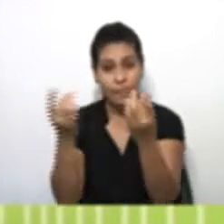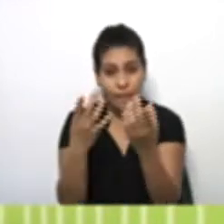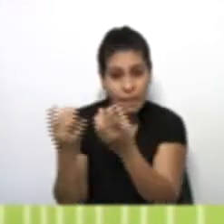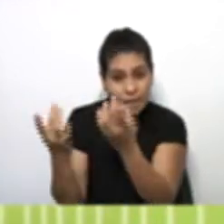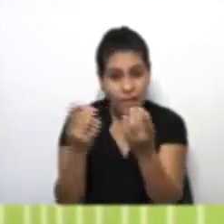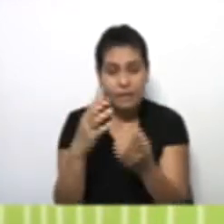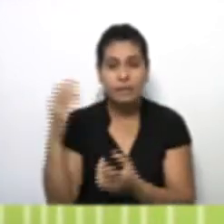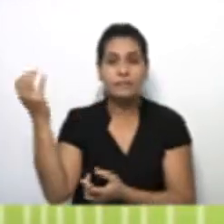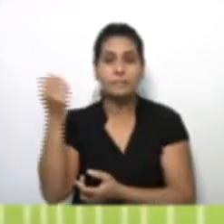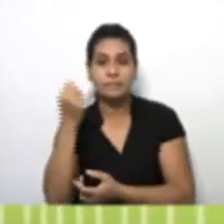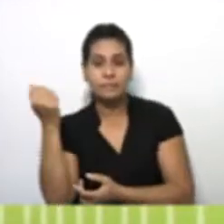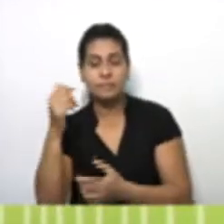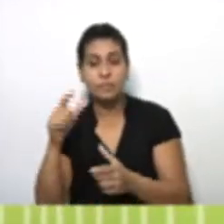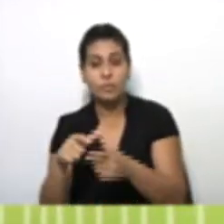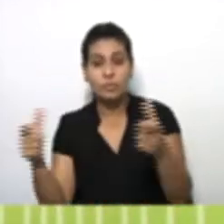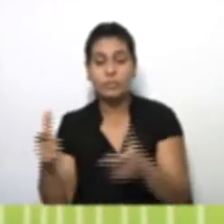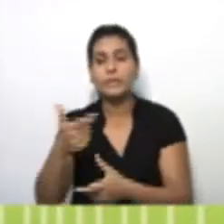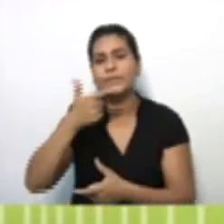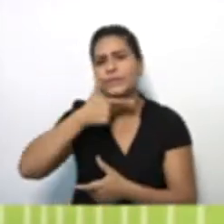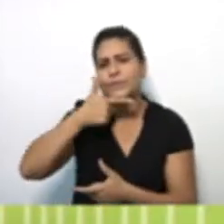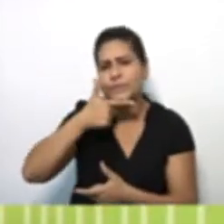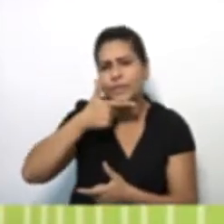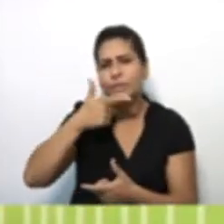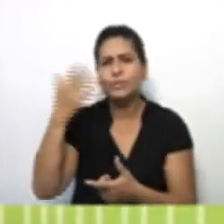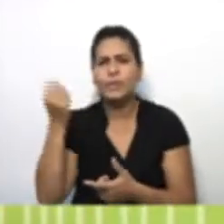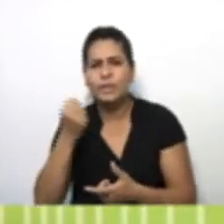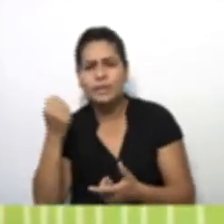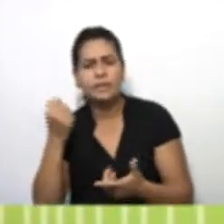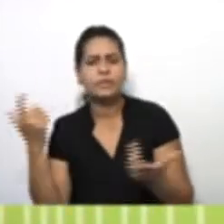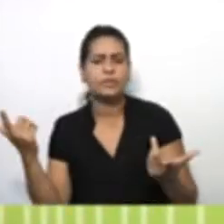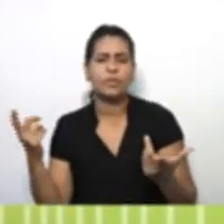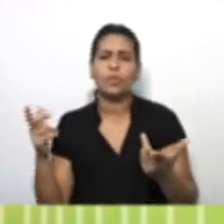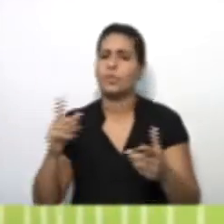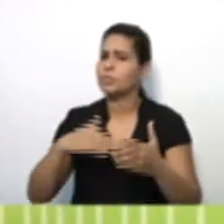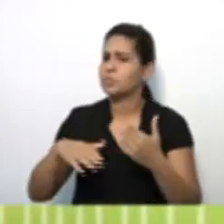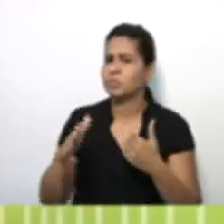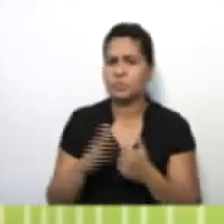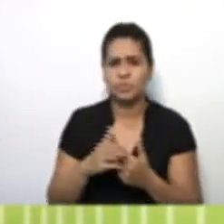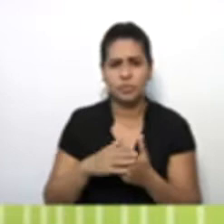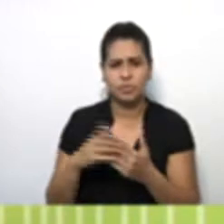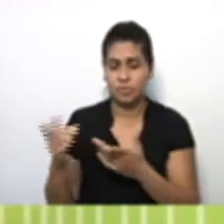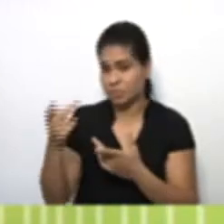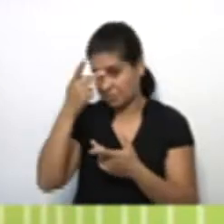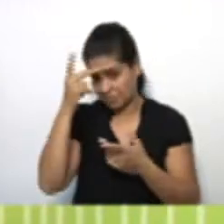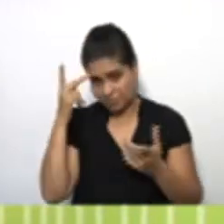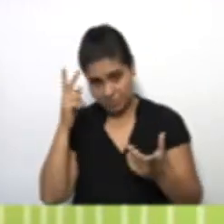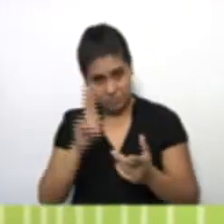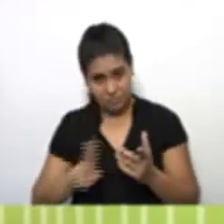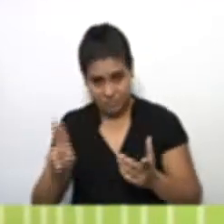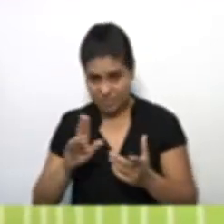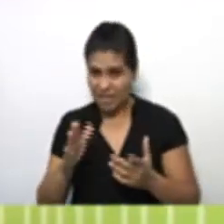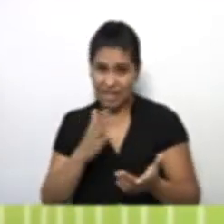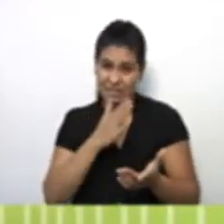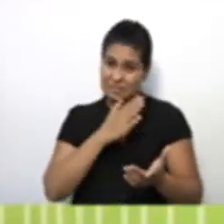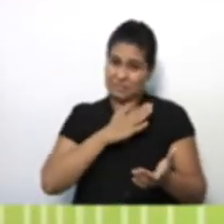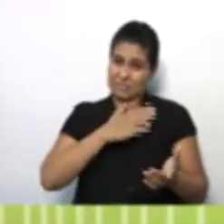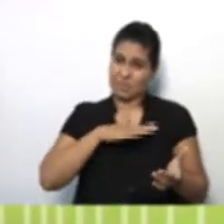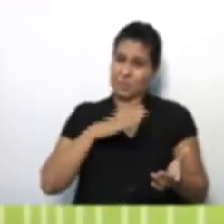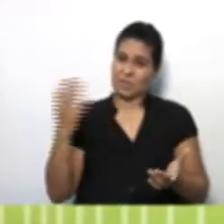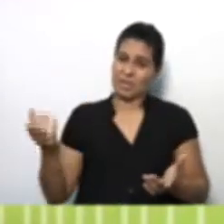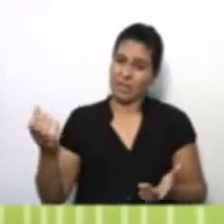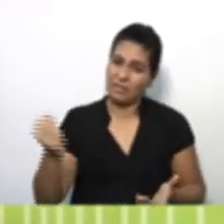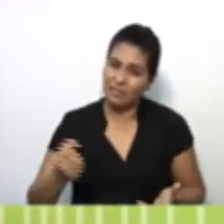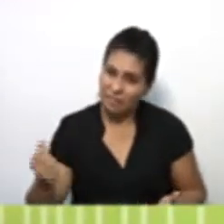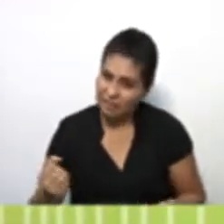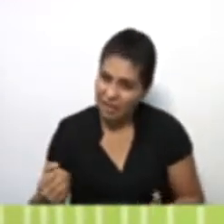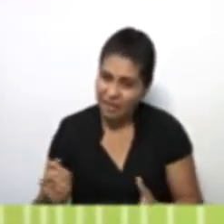laticínio, para poder produzir queijo, para poder produzir leite, né, como um todo, para o consumo normal. Nem todo mundo gosta do leitinho da vaca ali,